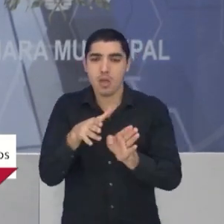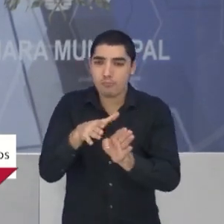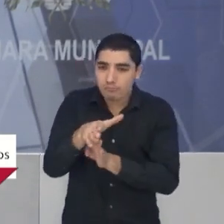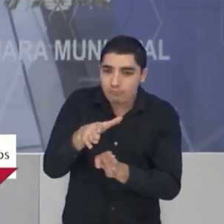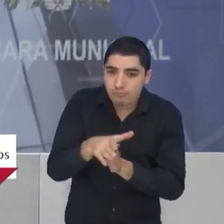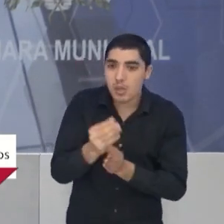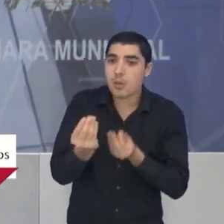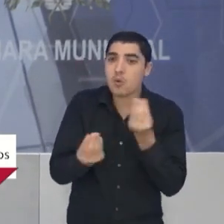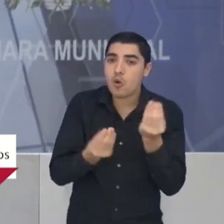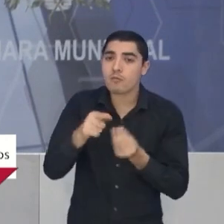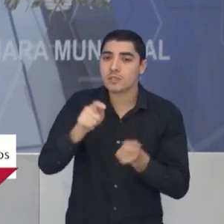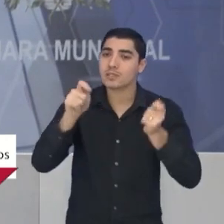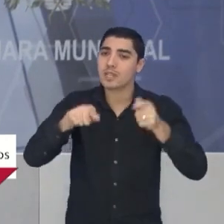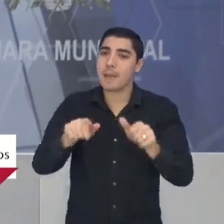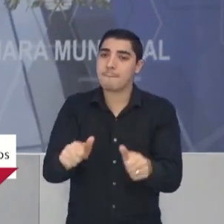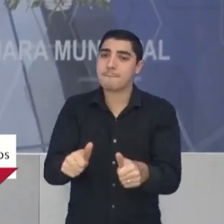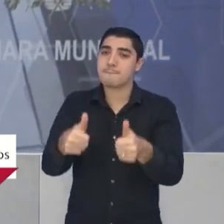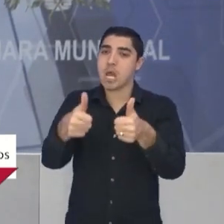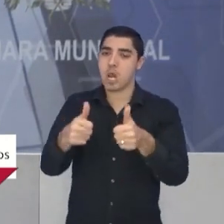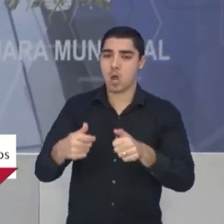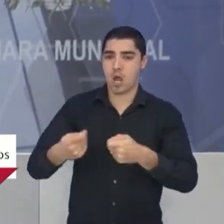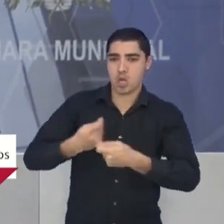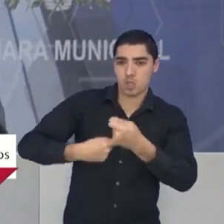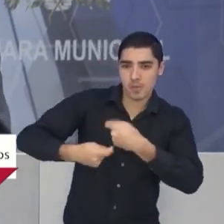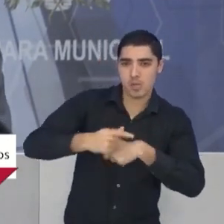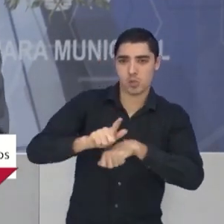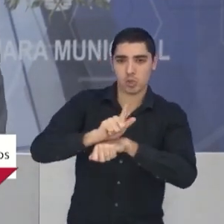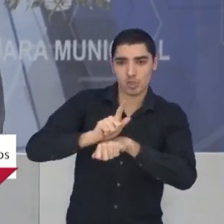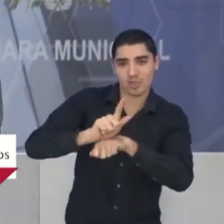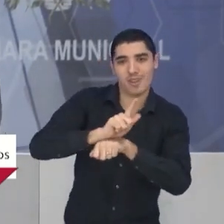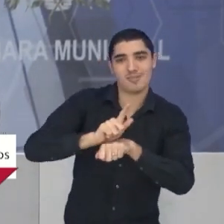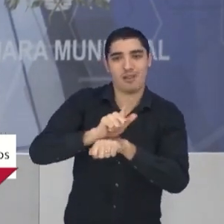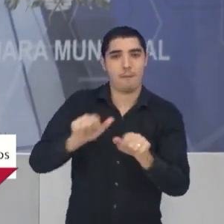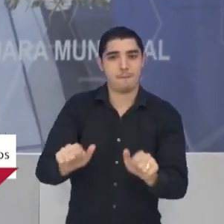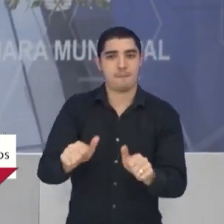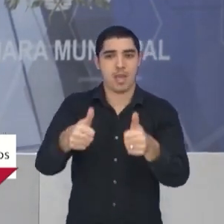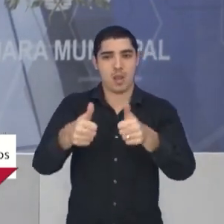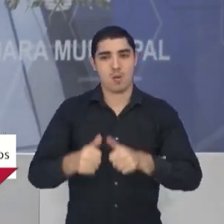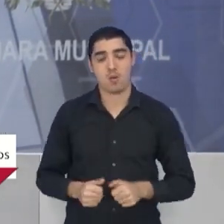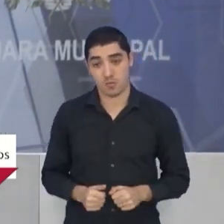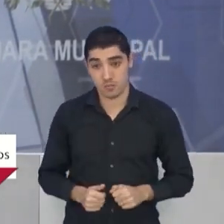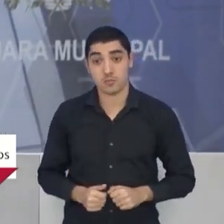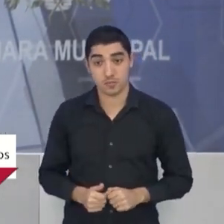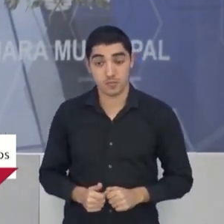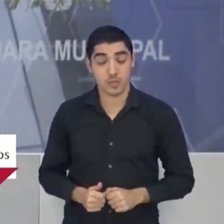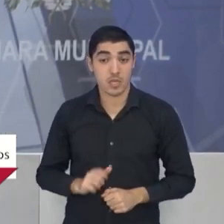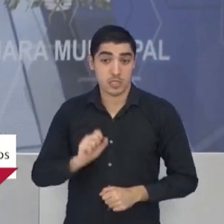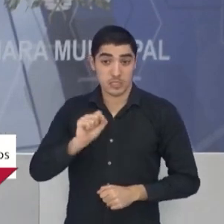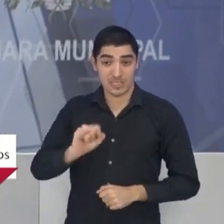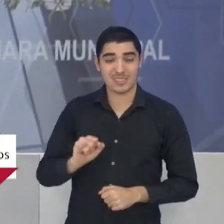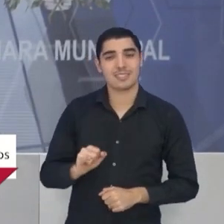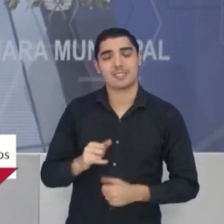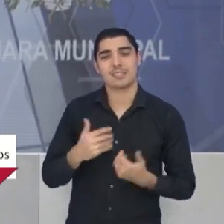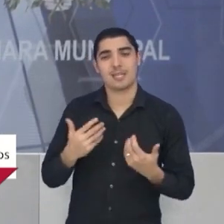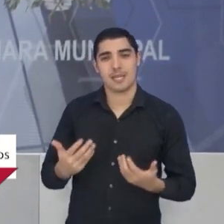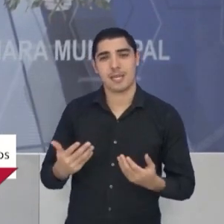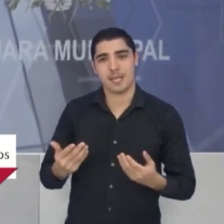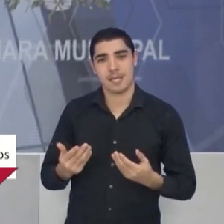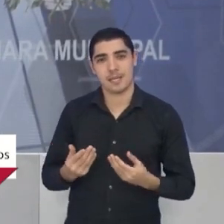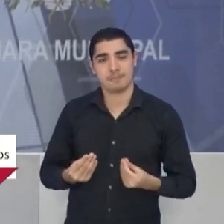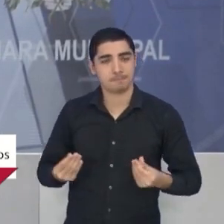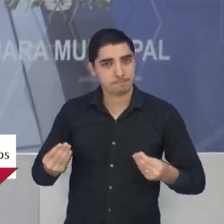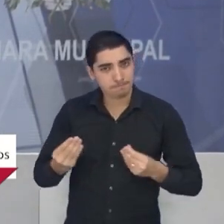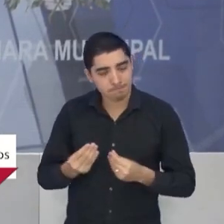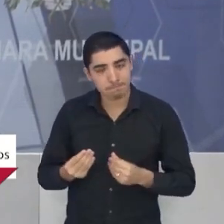melhorar a sua gestão você tendo uma avaliação um pouco abaixo eh em